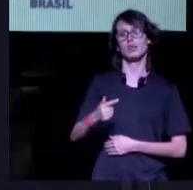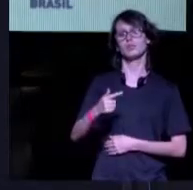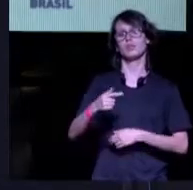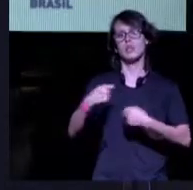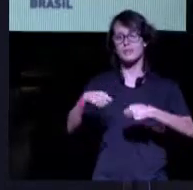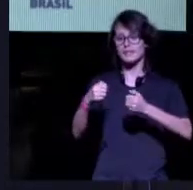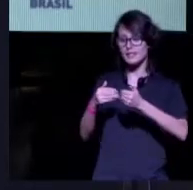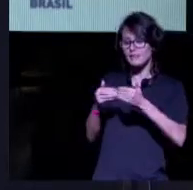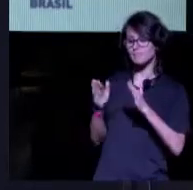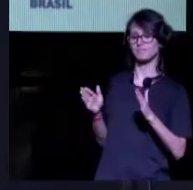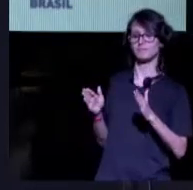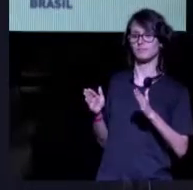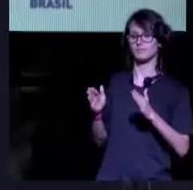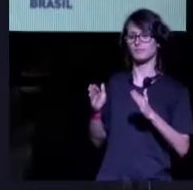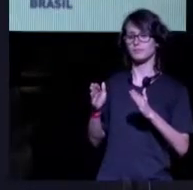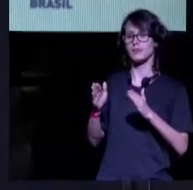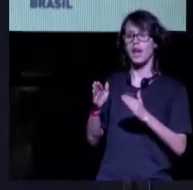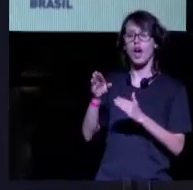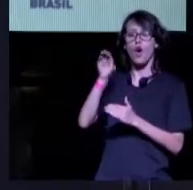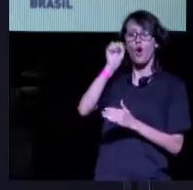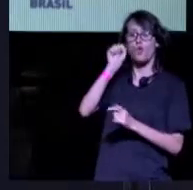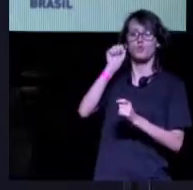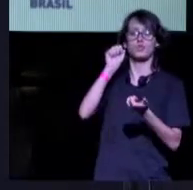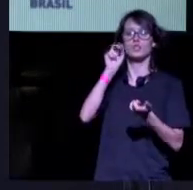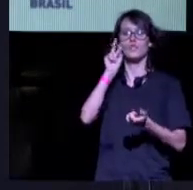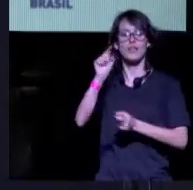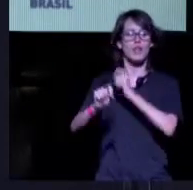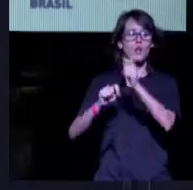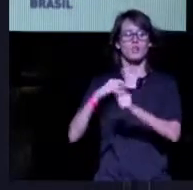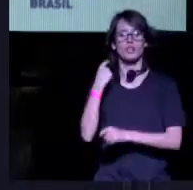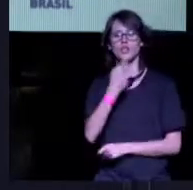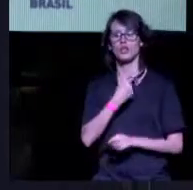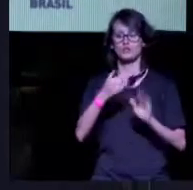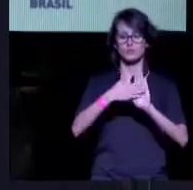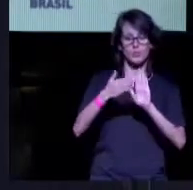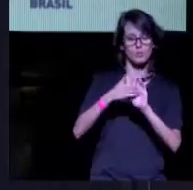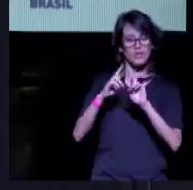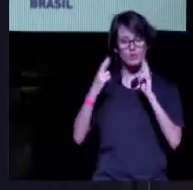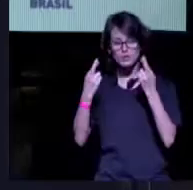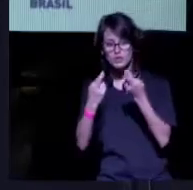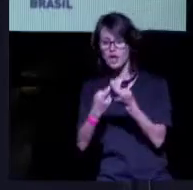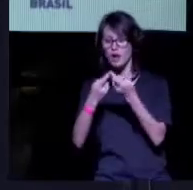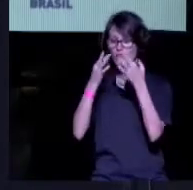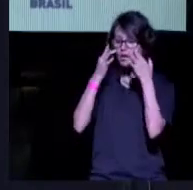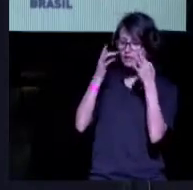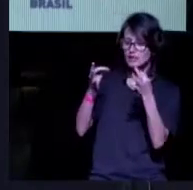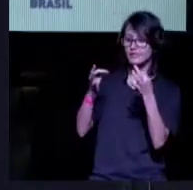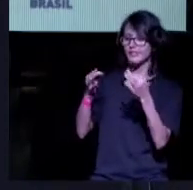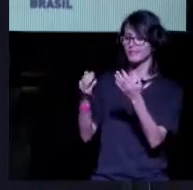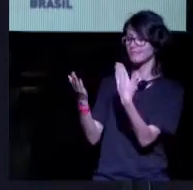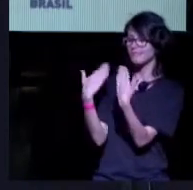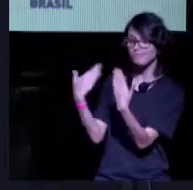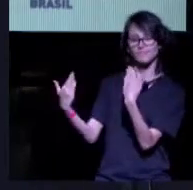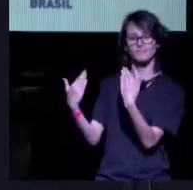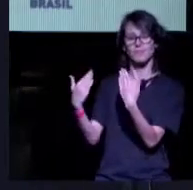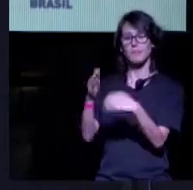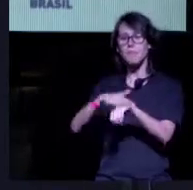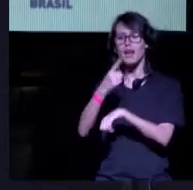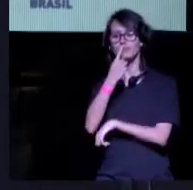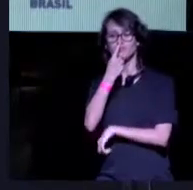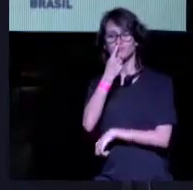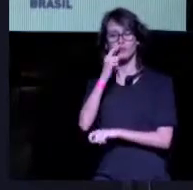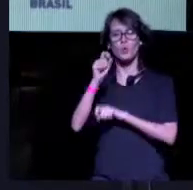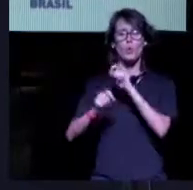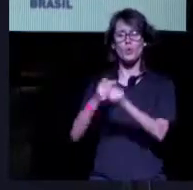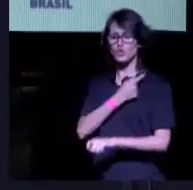se abrir para escuta deveria se reunir chegar junto sabe pra gente fazer um diálogo sobre o